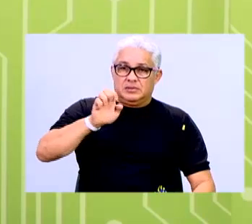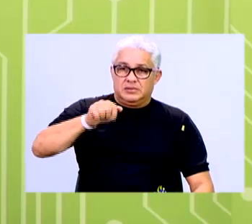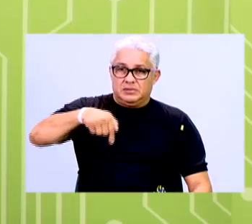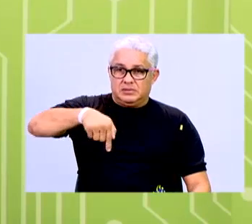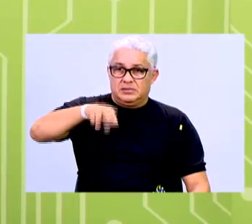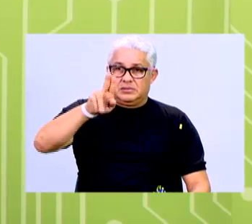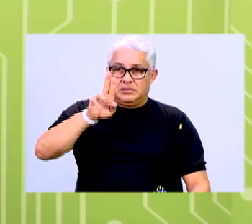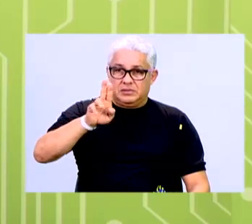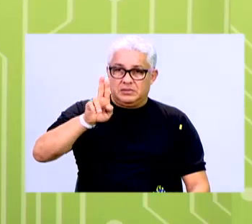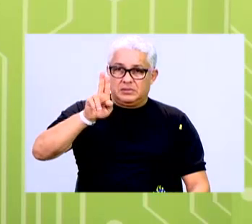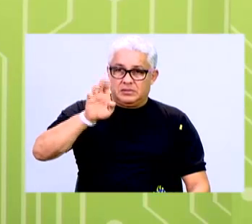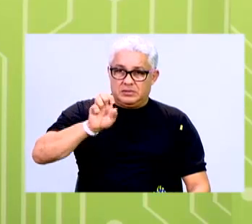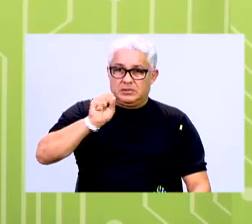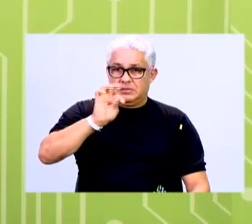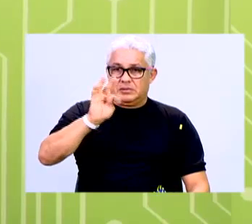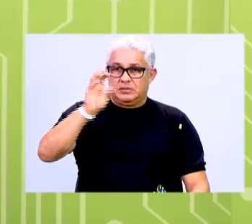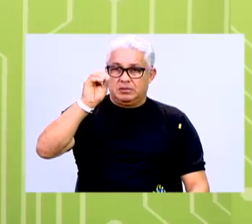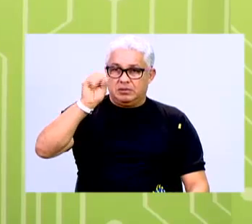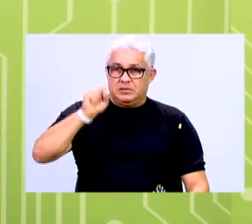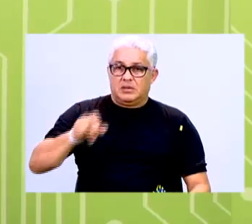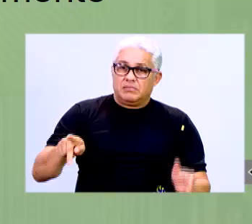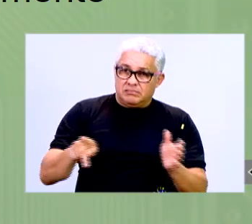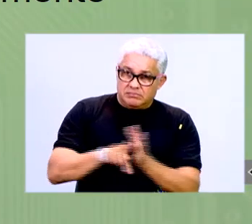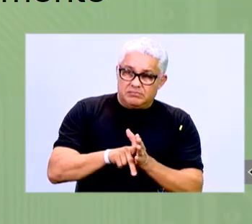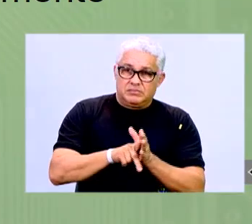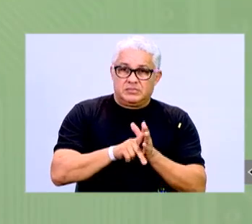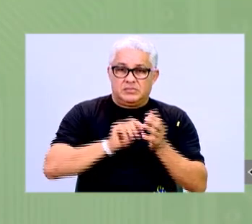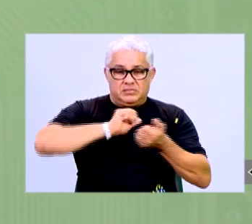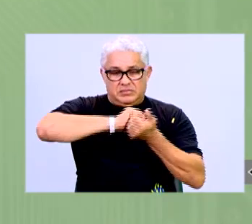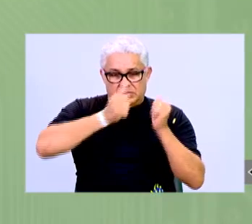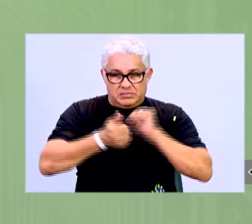termos de engenharia de forma adequada.